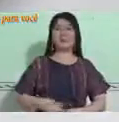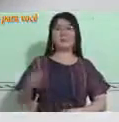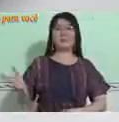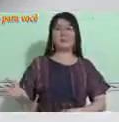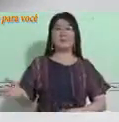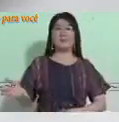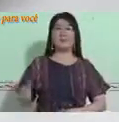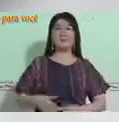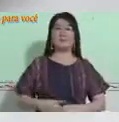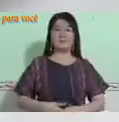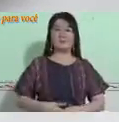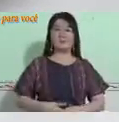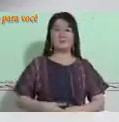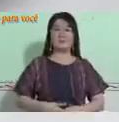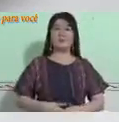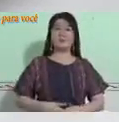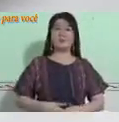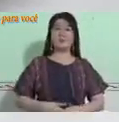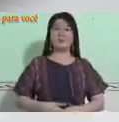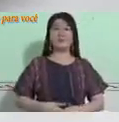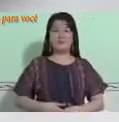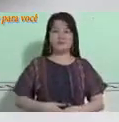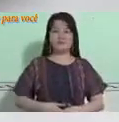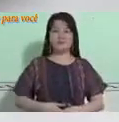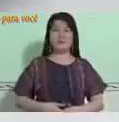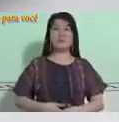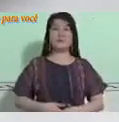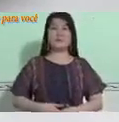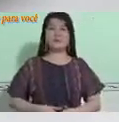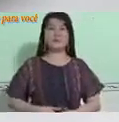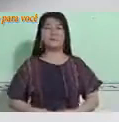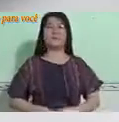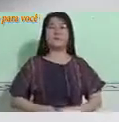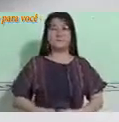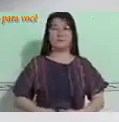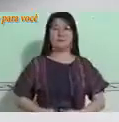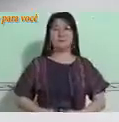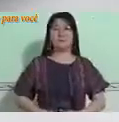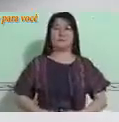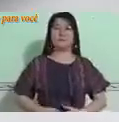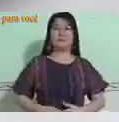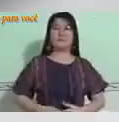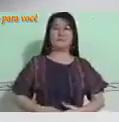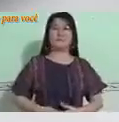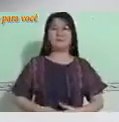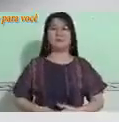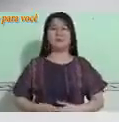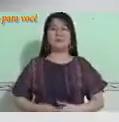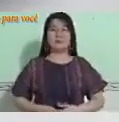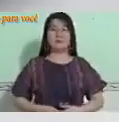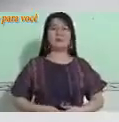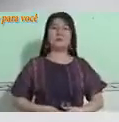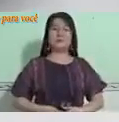fiquem abertas o tempo todo, vírgula, mantendo a passagem de oxigênio constantemente durante o período que a pessoa está